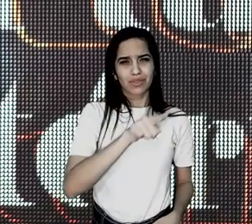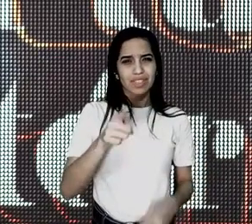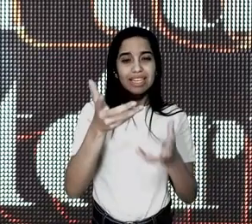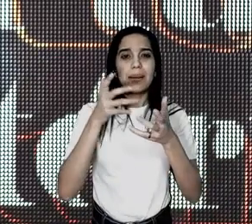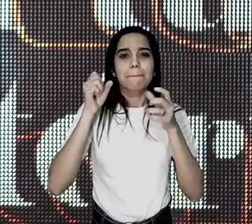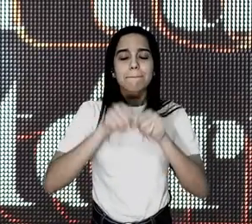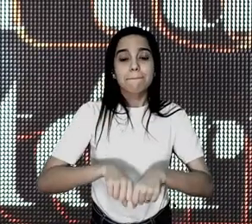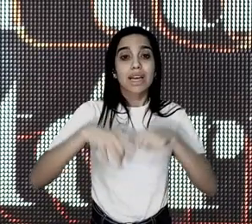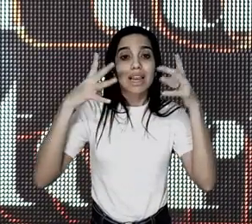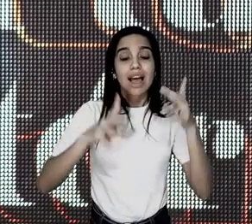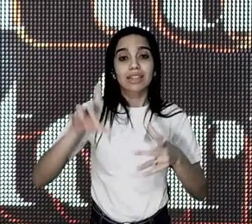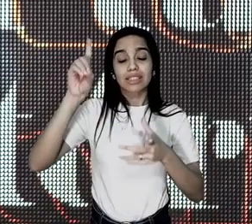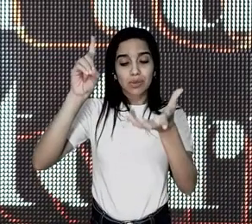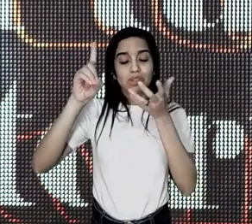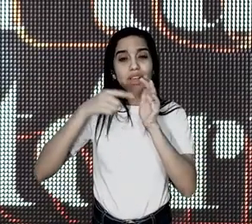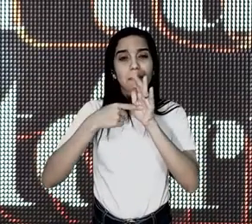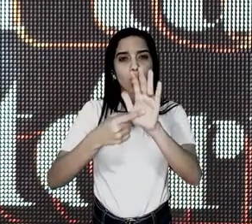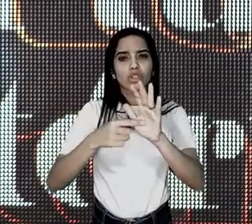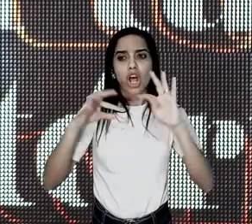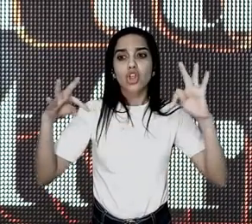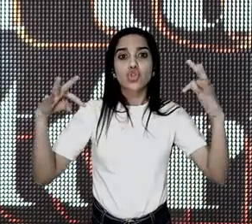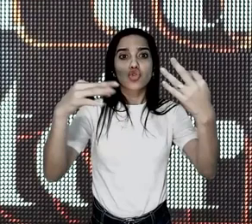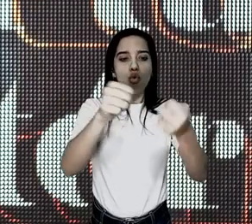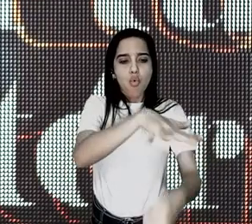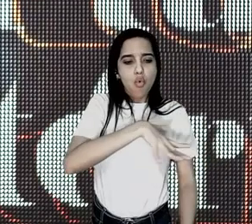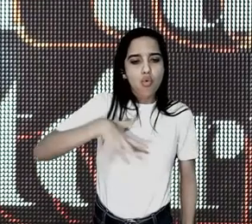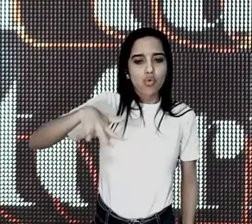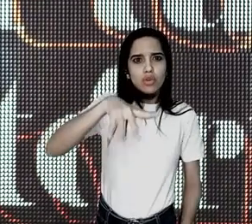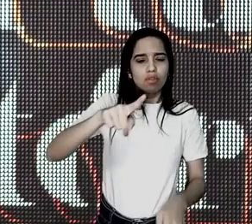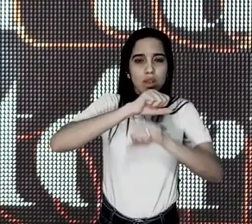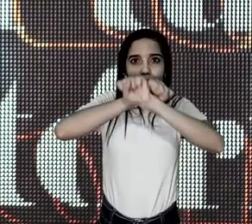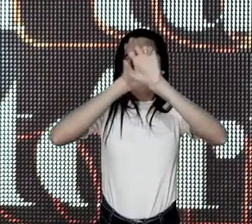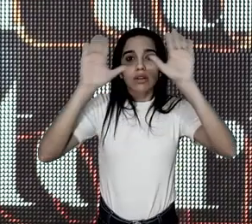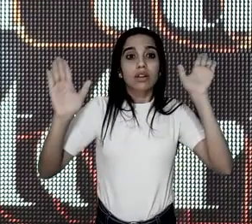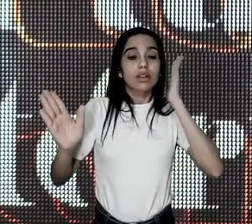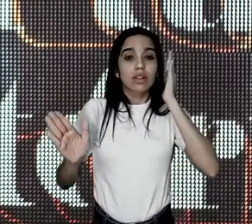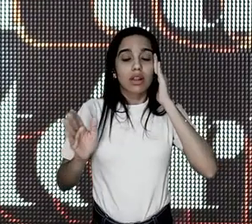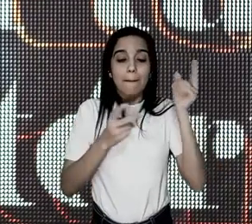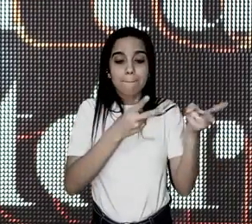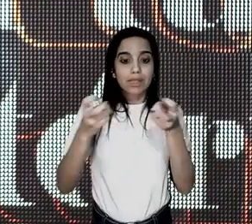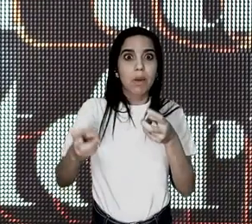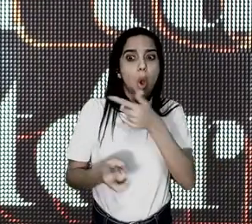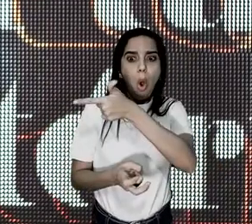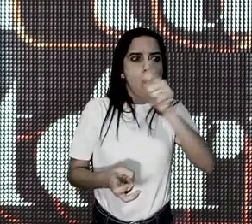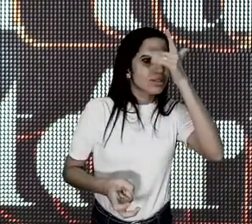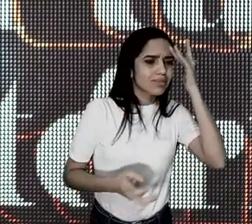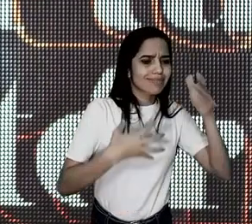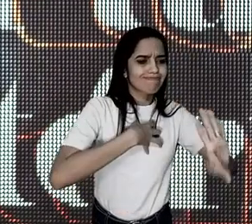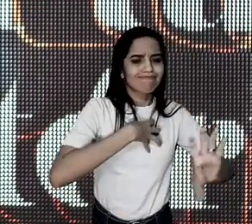seu milagre, Deus está querendo mostrar o cenário completo para você, para que você perceba outras pessoas, para que você